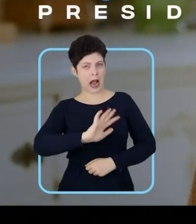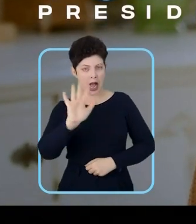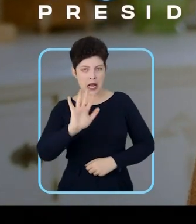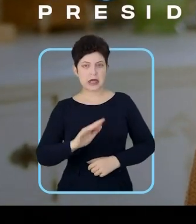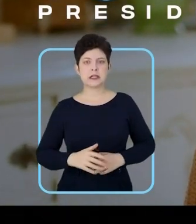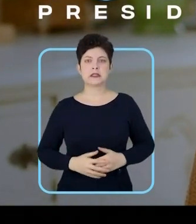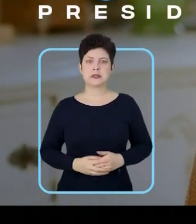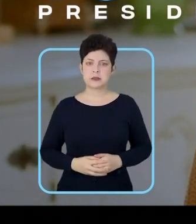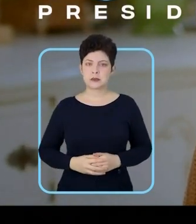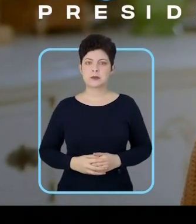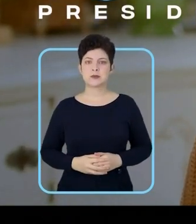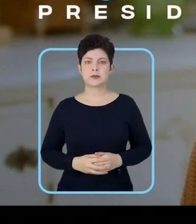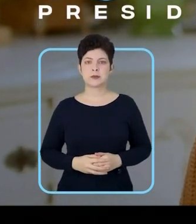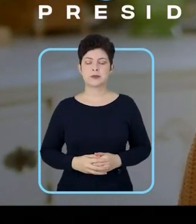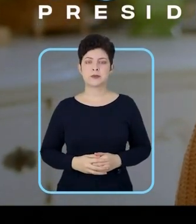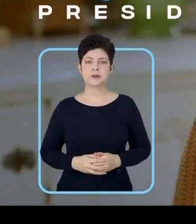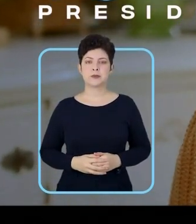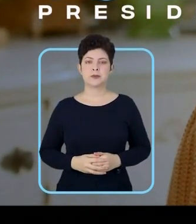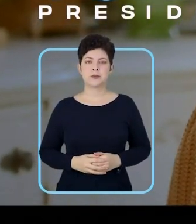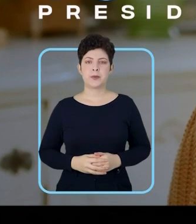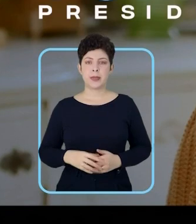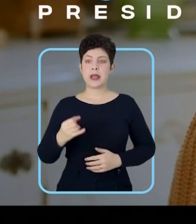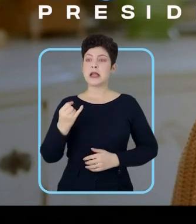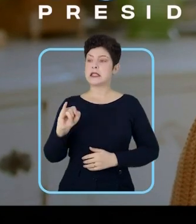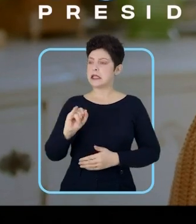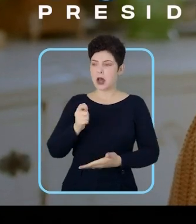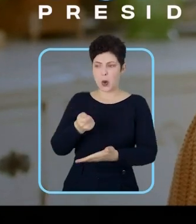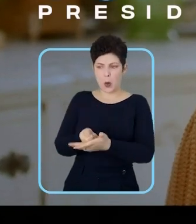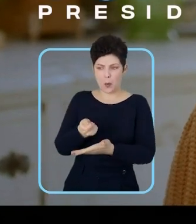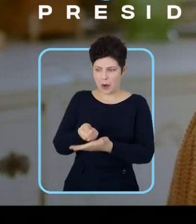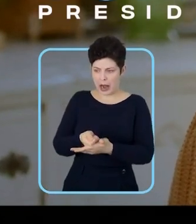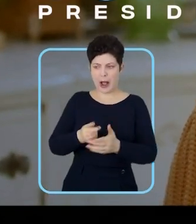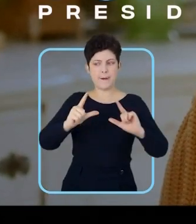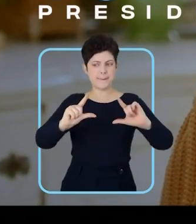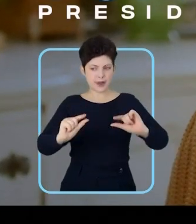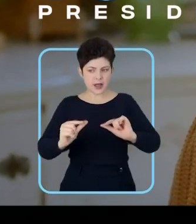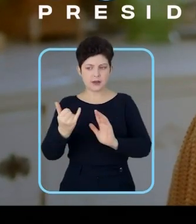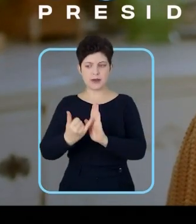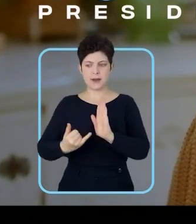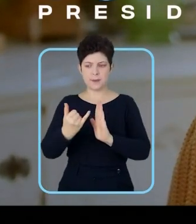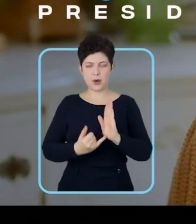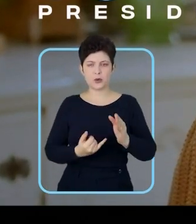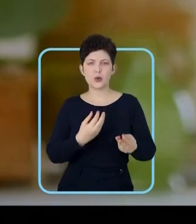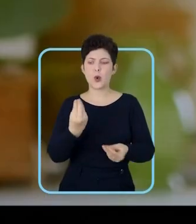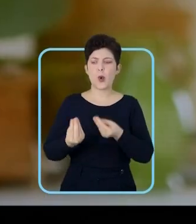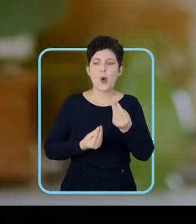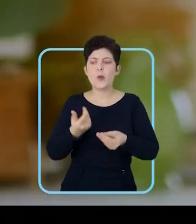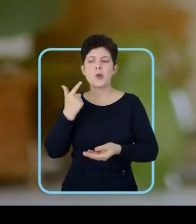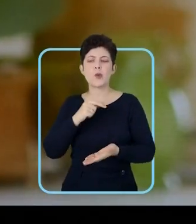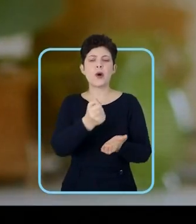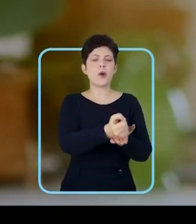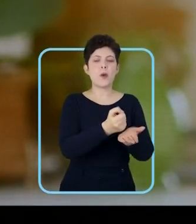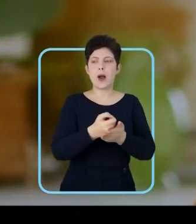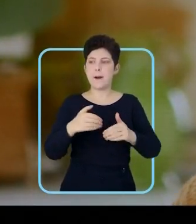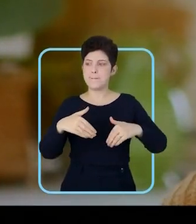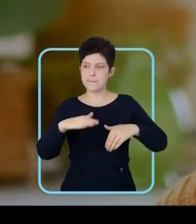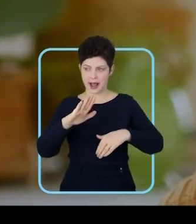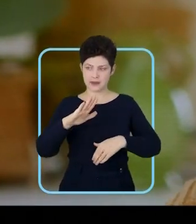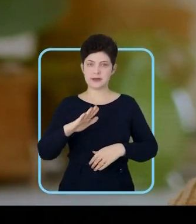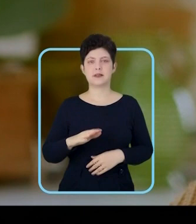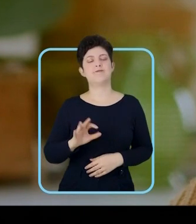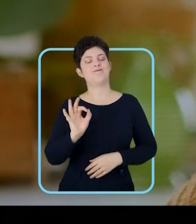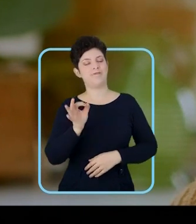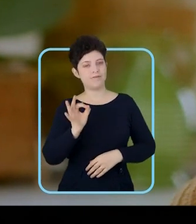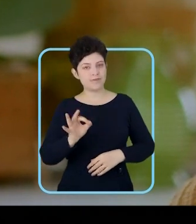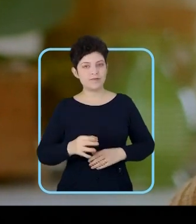nas denúncias de escândalos de corrupção da família e dos amigos. Eu continuo a mesma pessoa. Desde 2013, eu luto contra